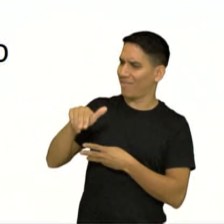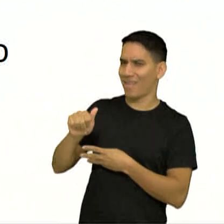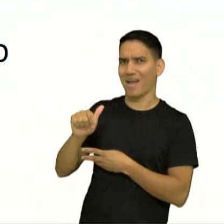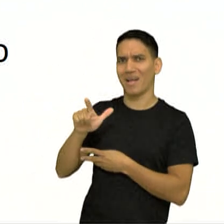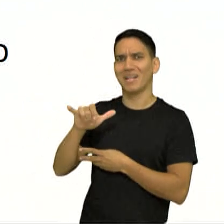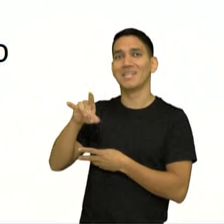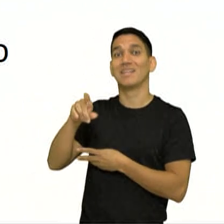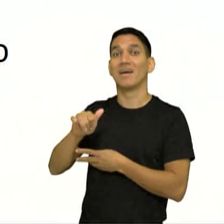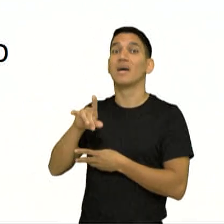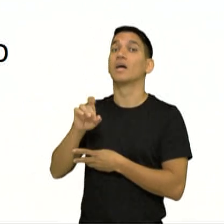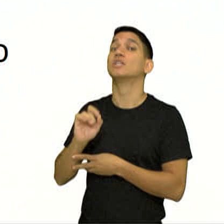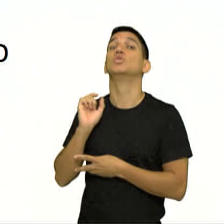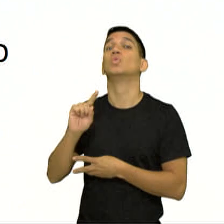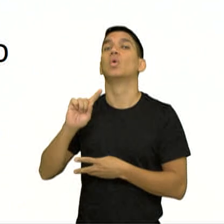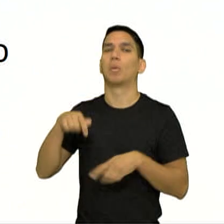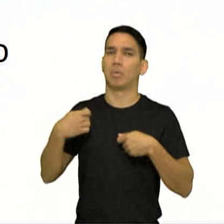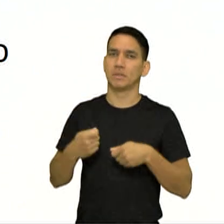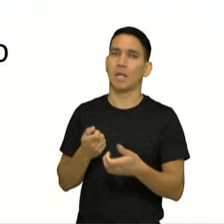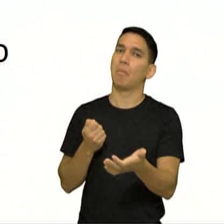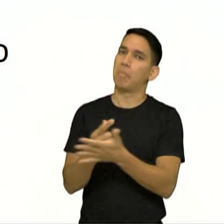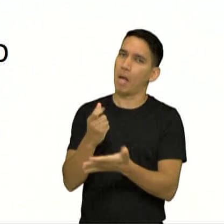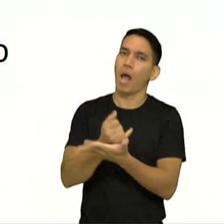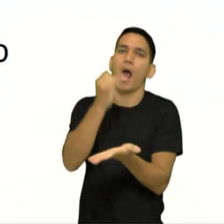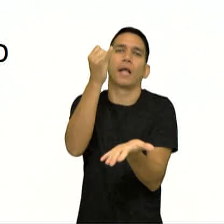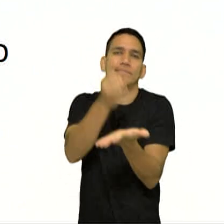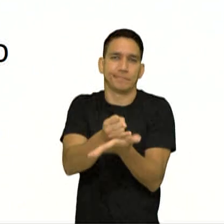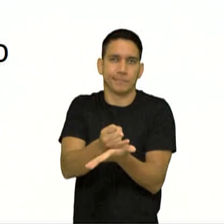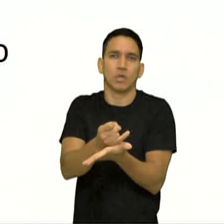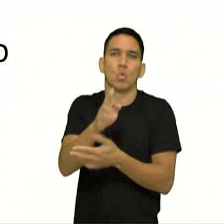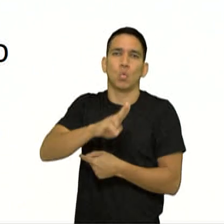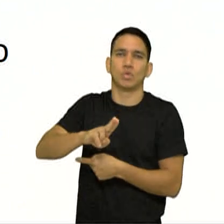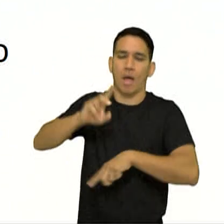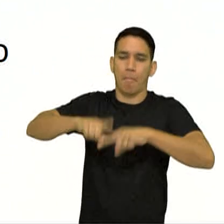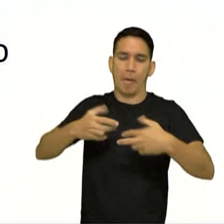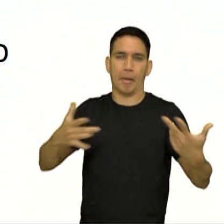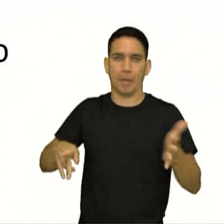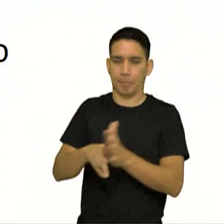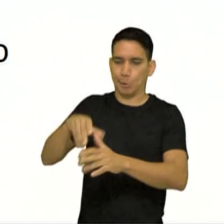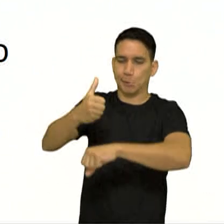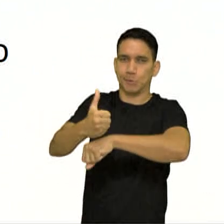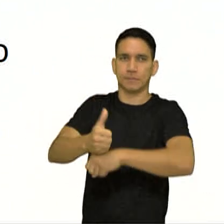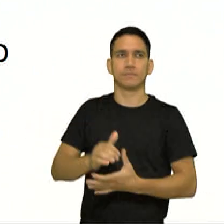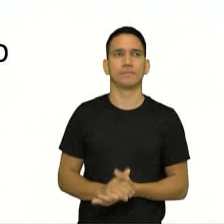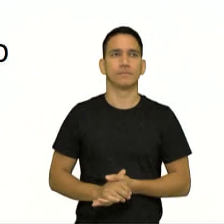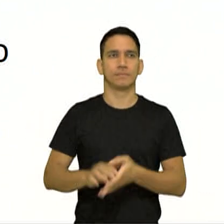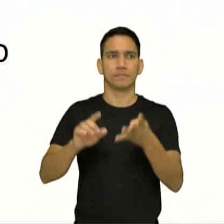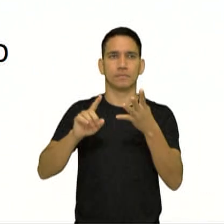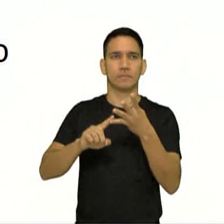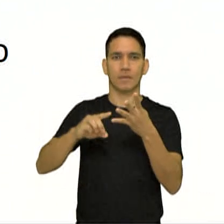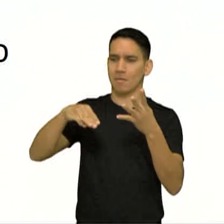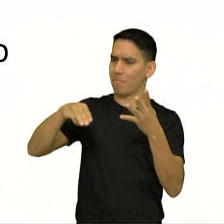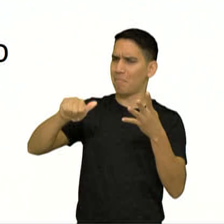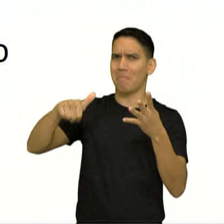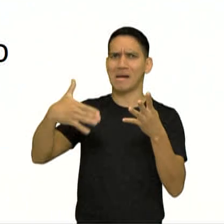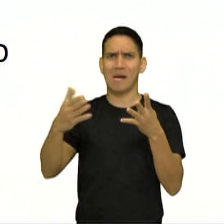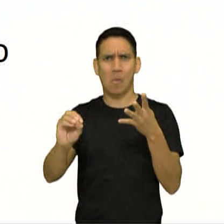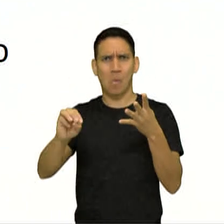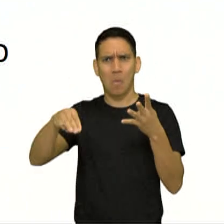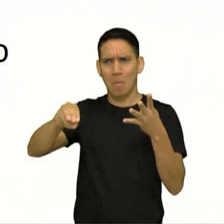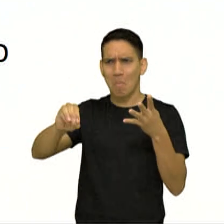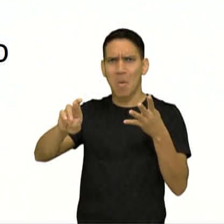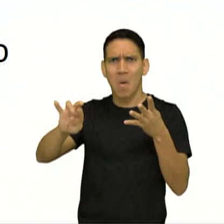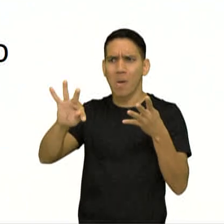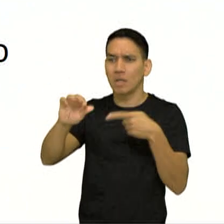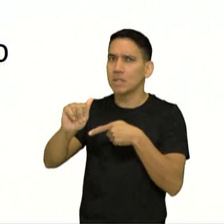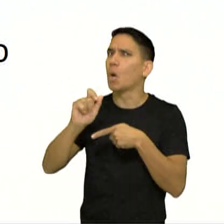as ferramentas, né? Então tem que pagar uma taxa também. E a mão morta, pessoal. O que era essa mão morta? A mão morta é assim, se